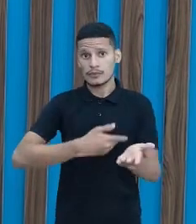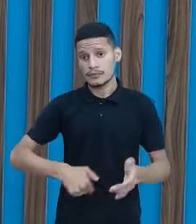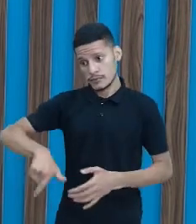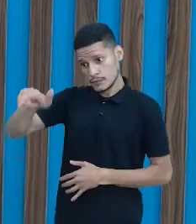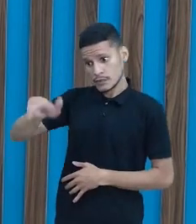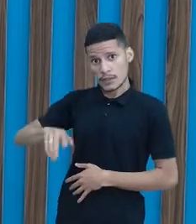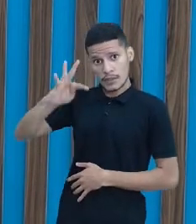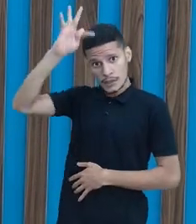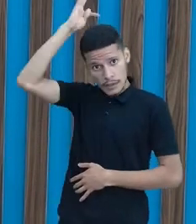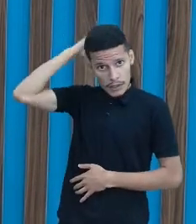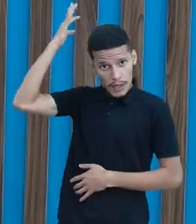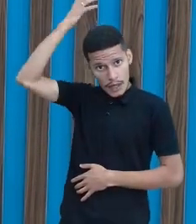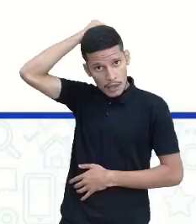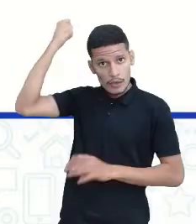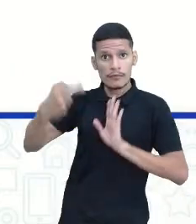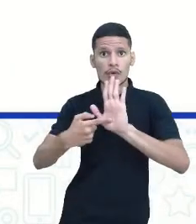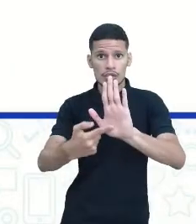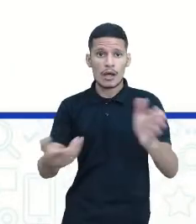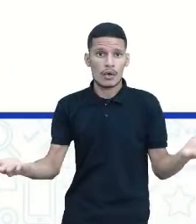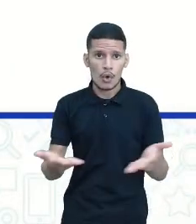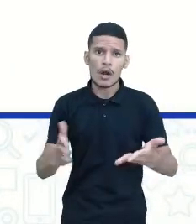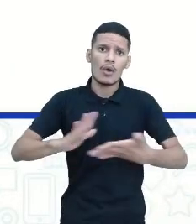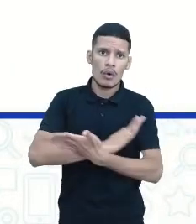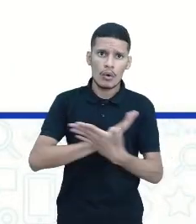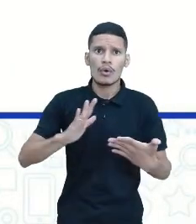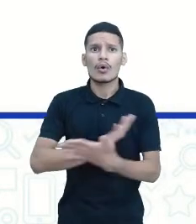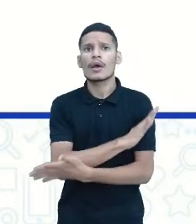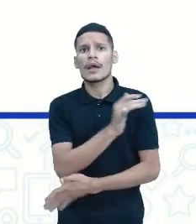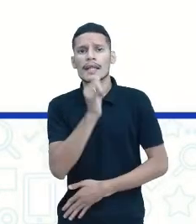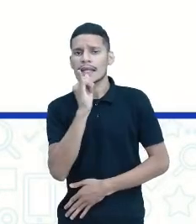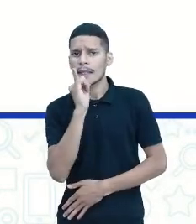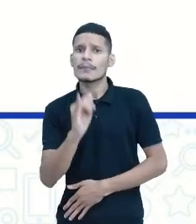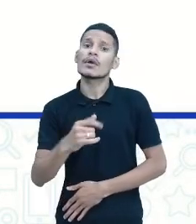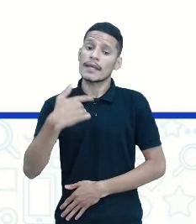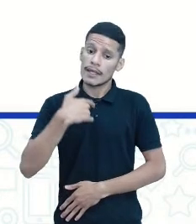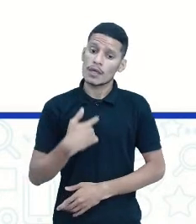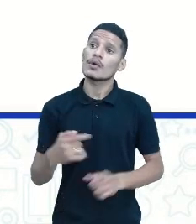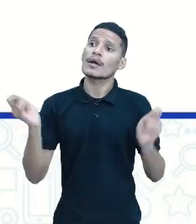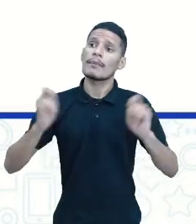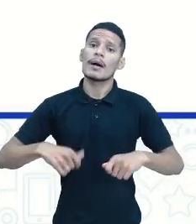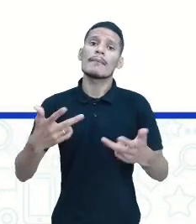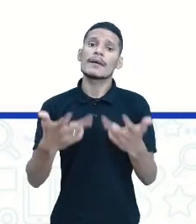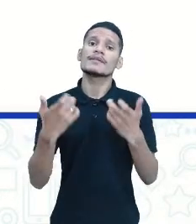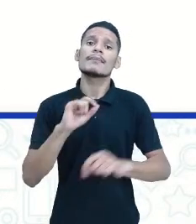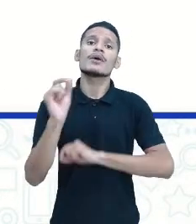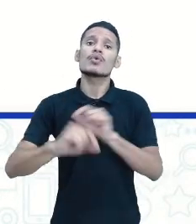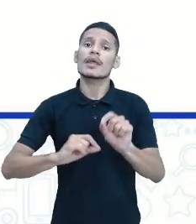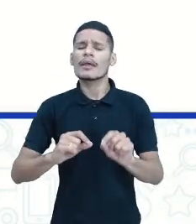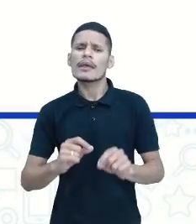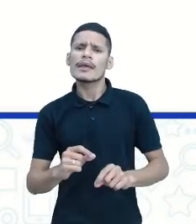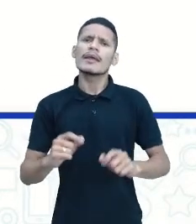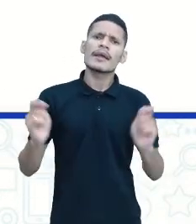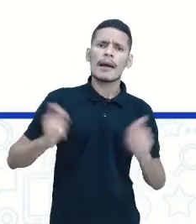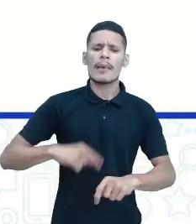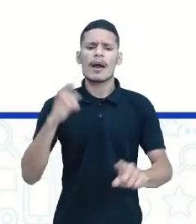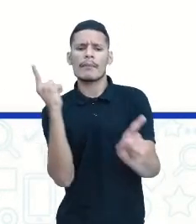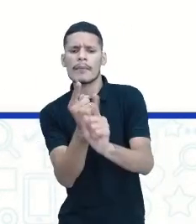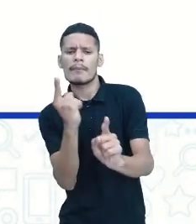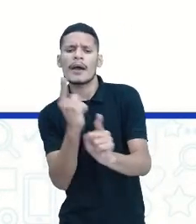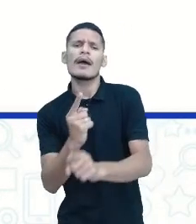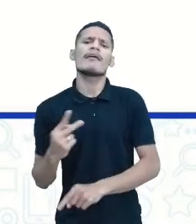um deles já estava aí na tela em algum momento, a gente vai perceber que eu preciso identificar corretamente o que aquele valor